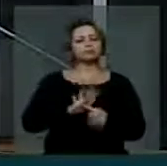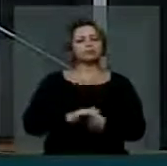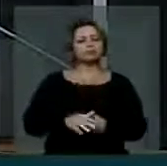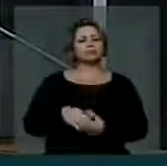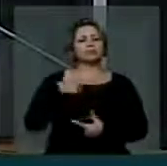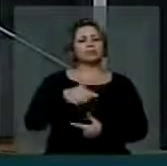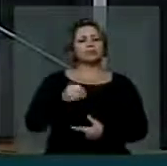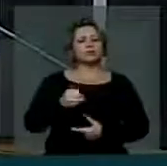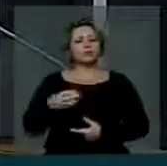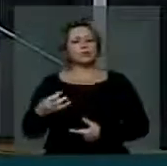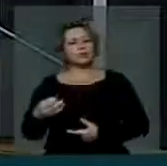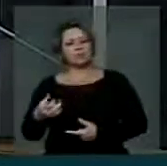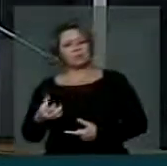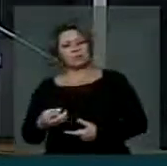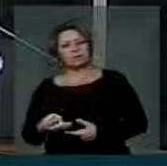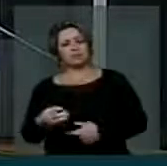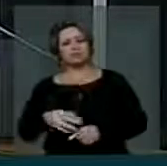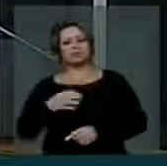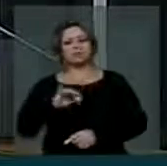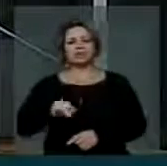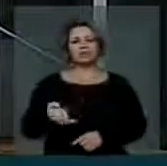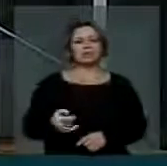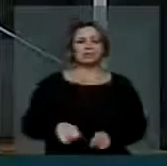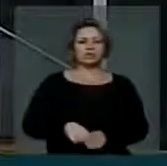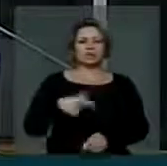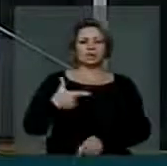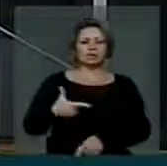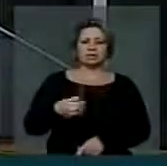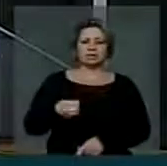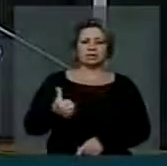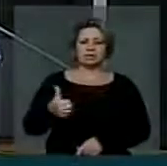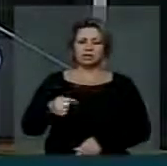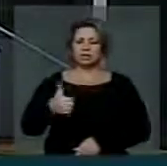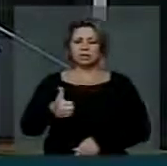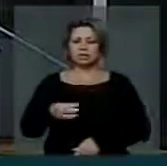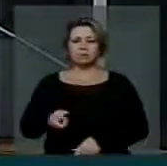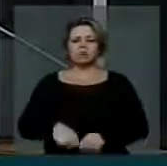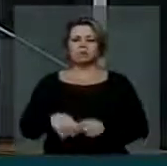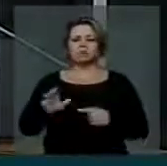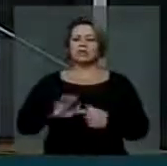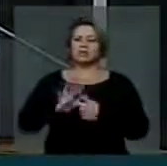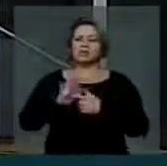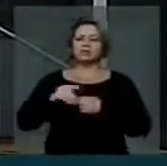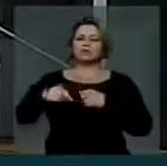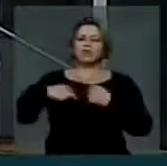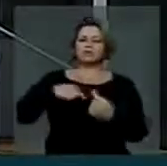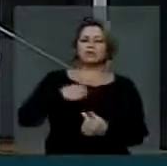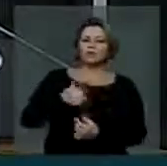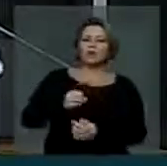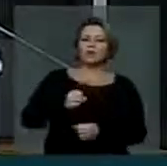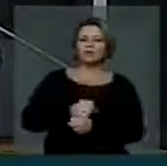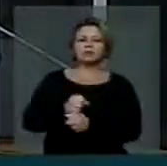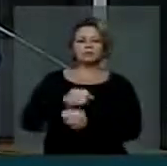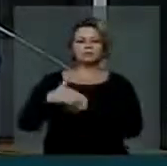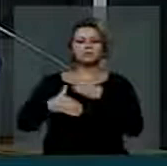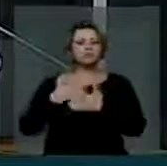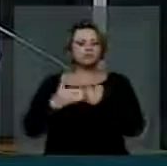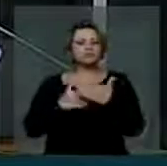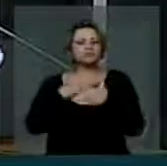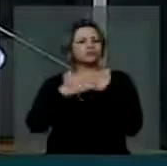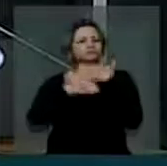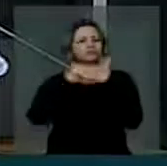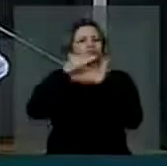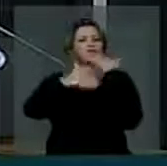2003, deputado Luiz Couto, a janeiro de 2013, este ciclo que teve à frente do país